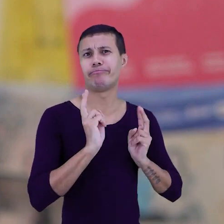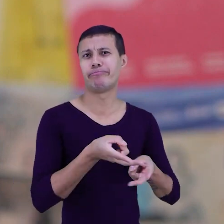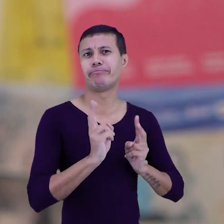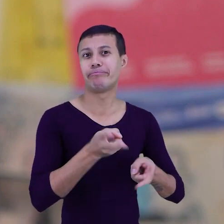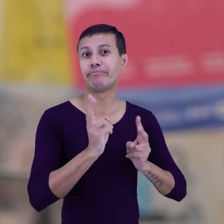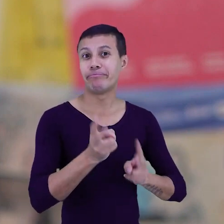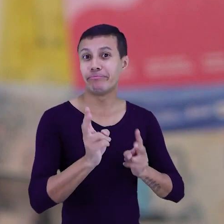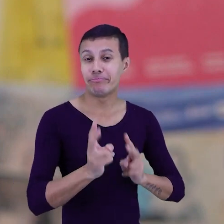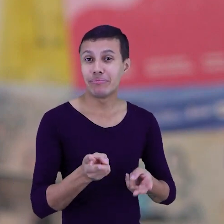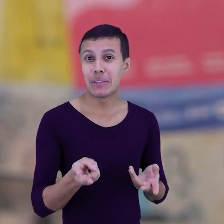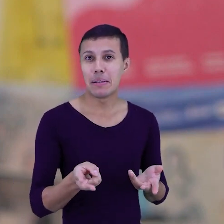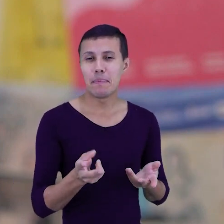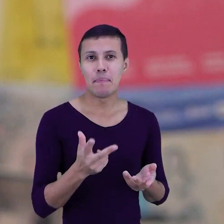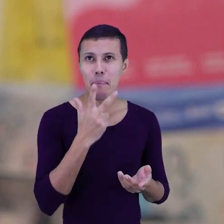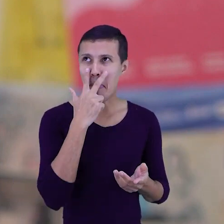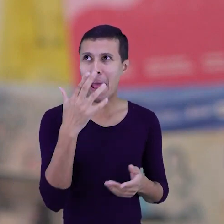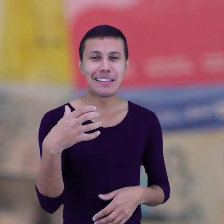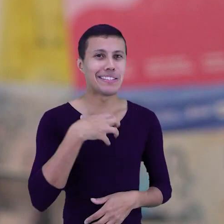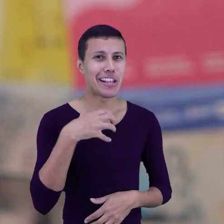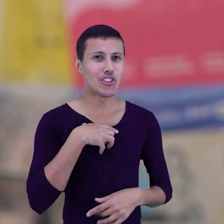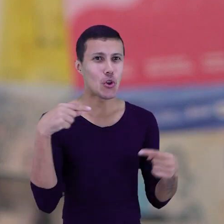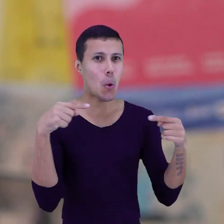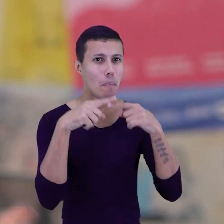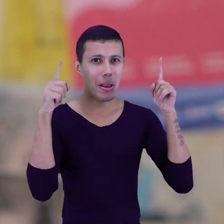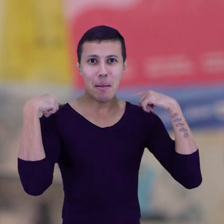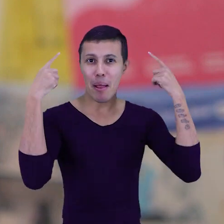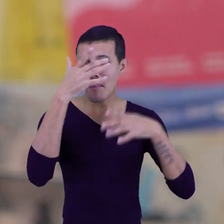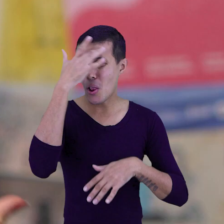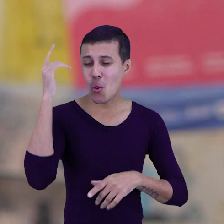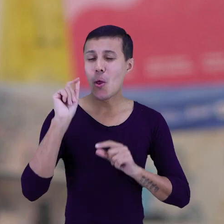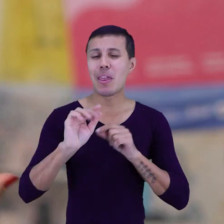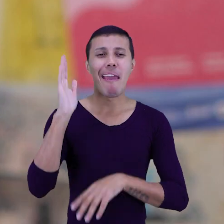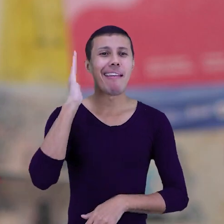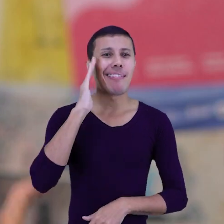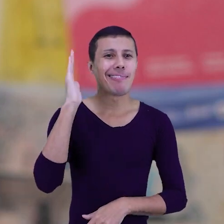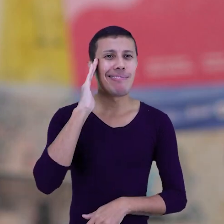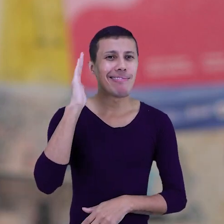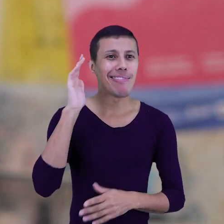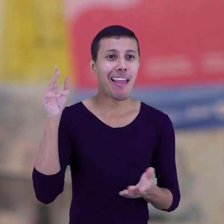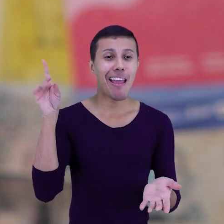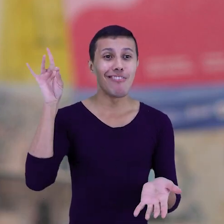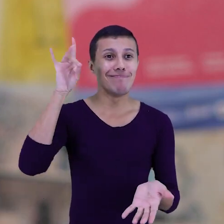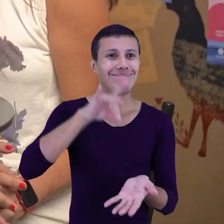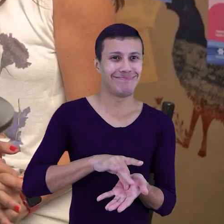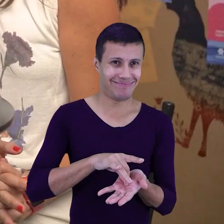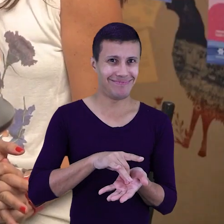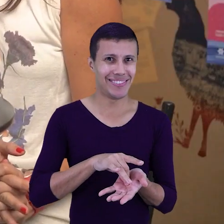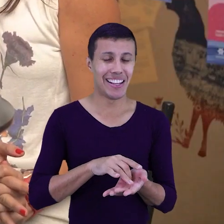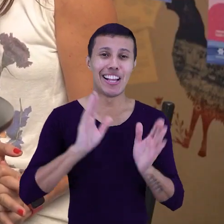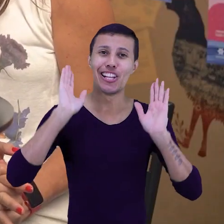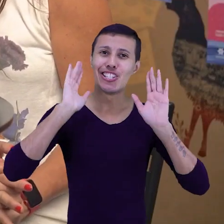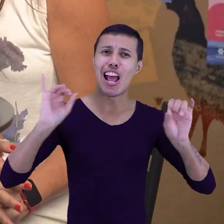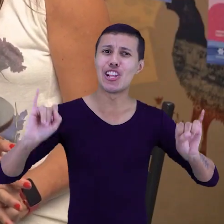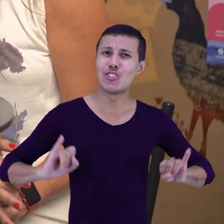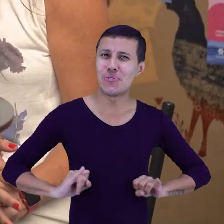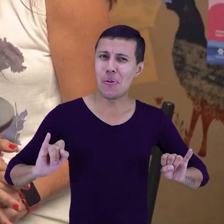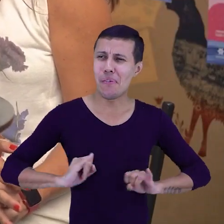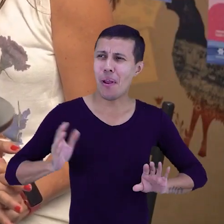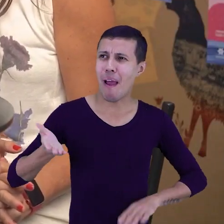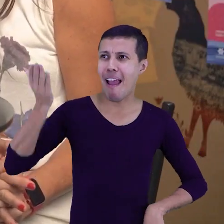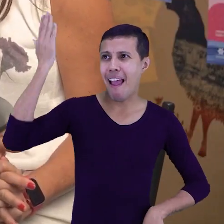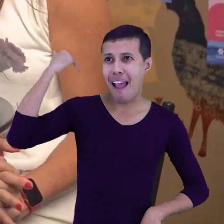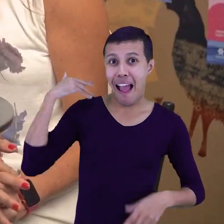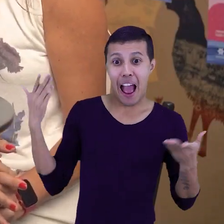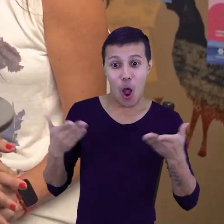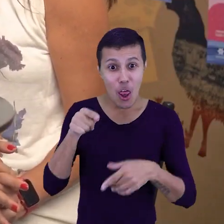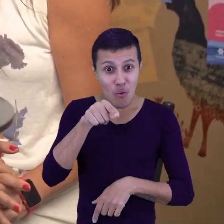constante, né? Faz muito mais sentido você estar conversando com alguém que entende a sua realidade, entende, já passou na